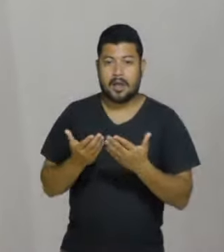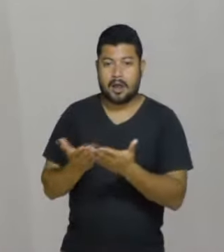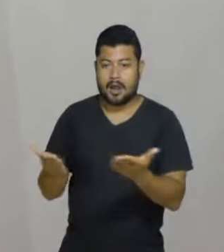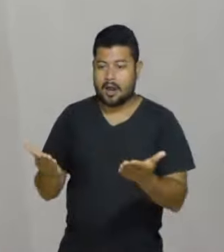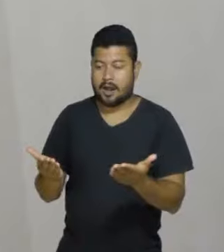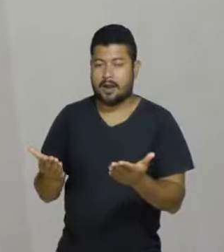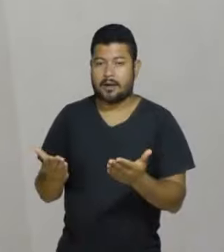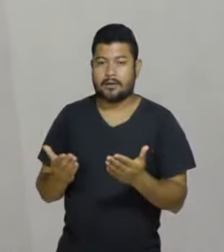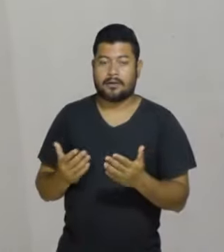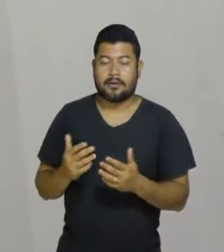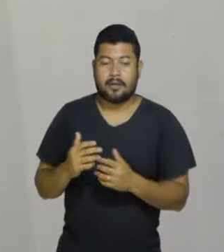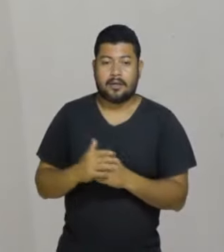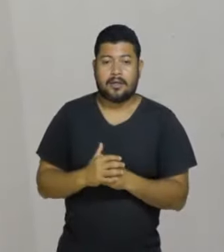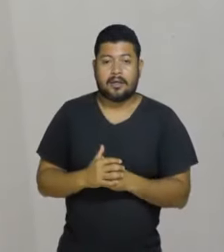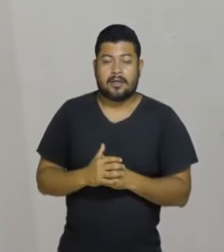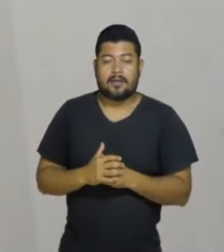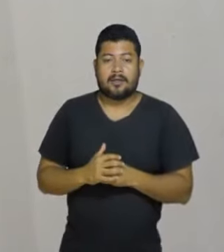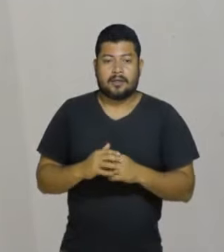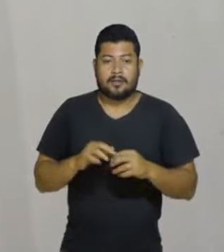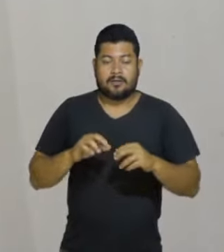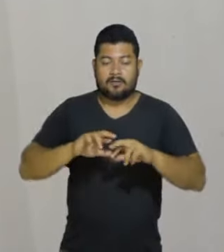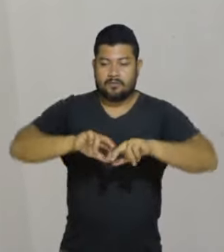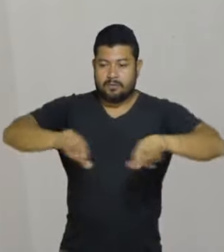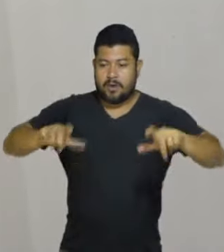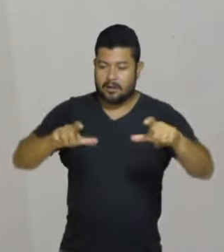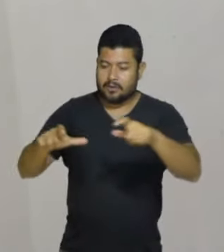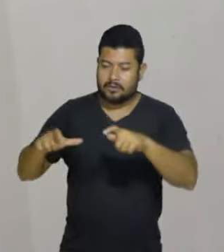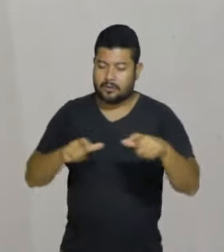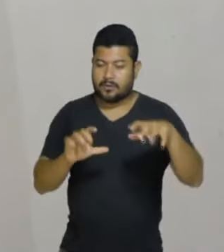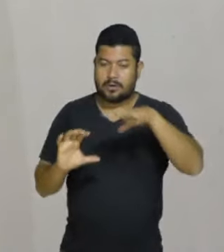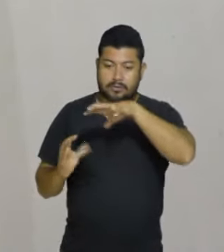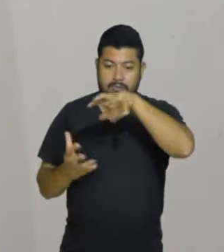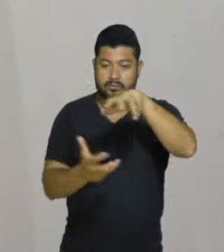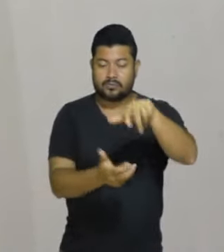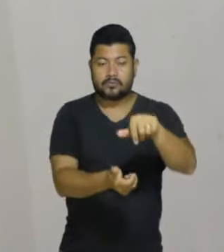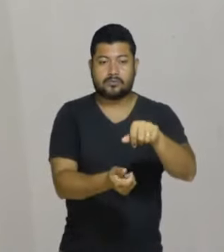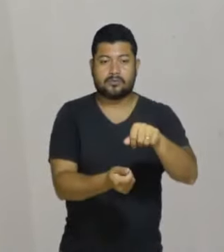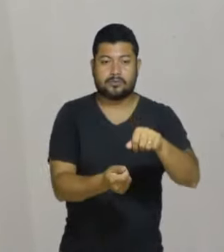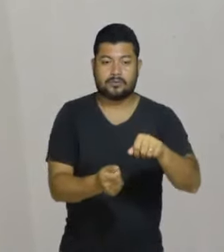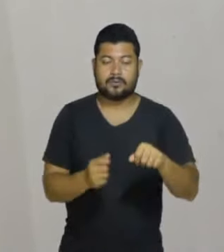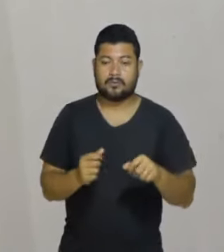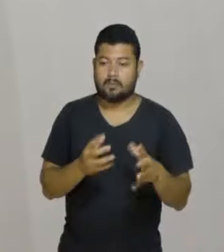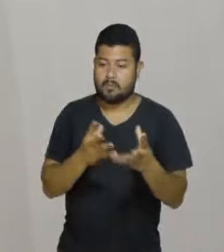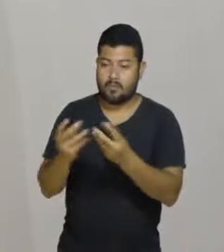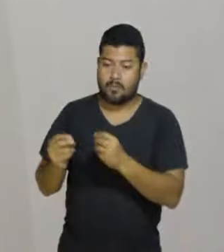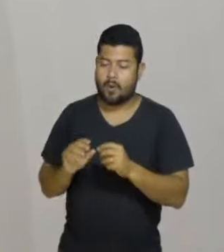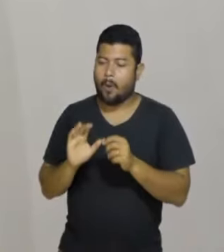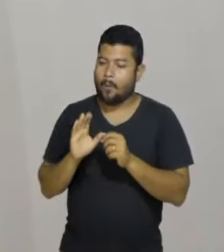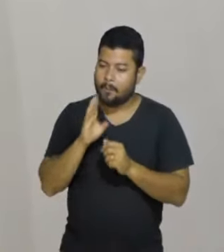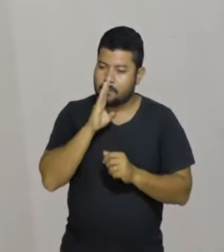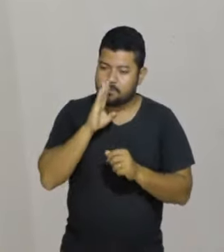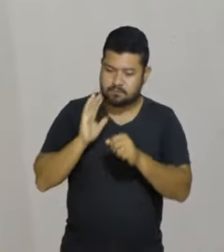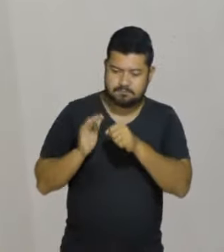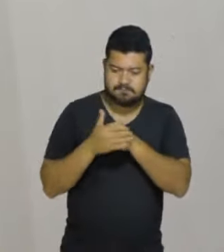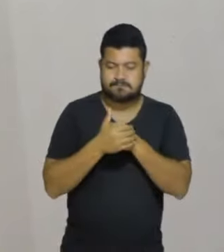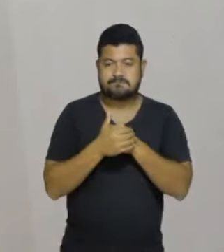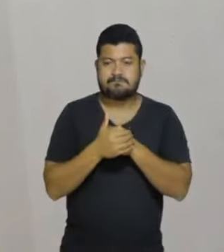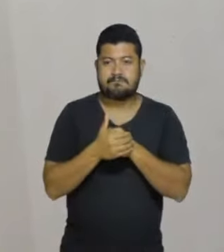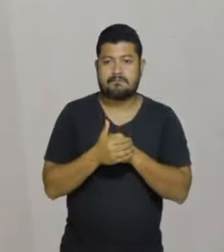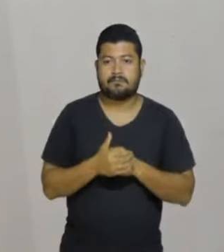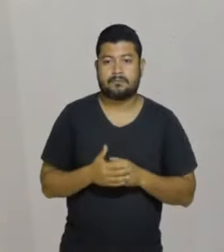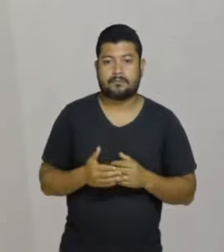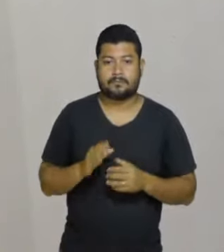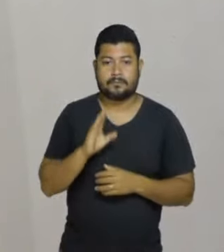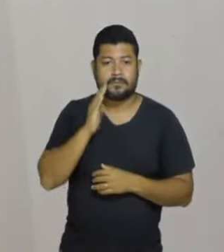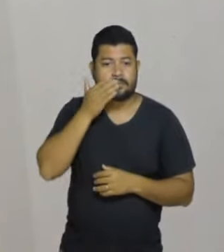ferramenta de opressão, silenciando críticos e marginalizando grupos. Esse pesadelo não precisa e não